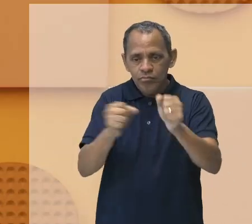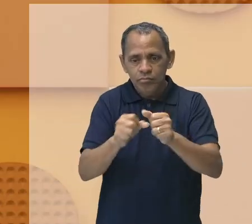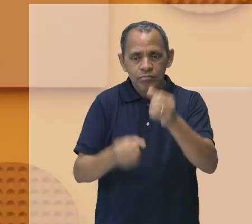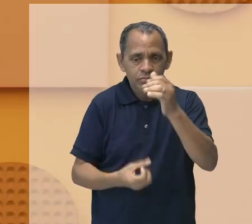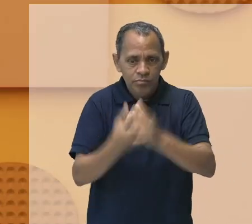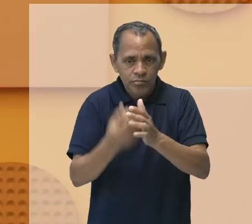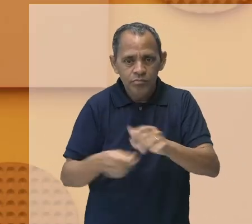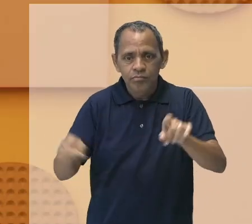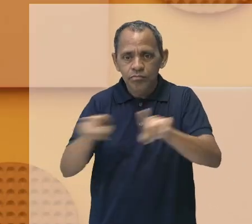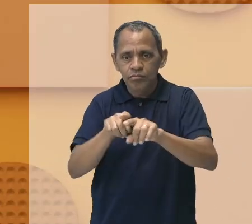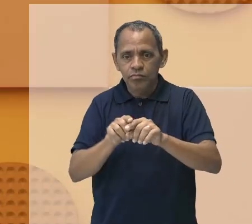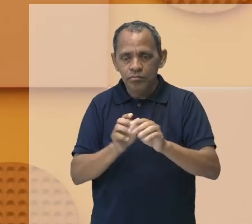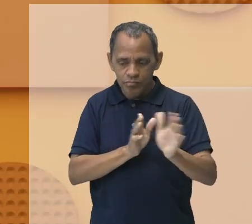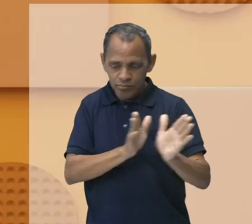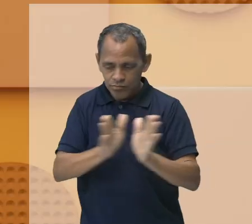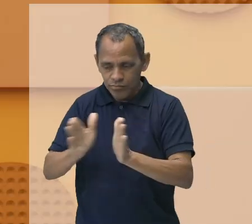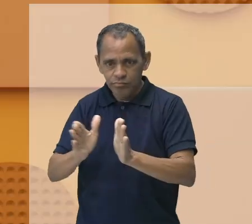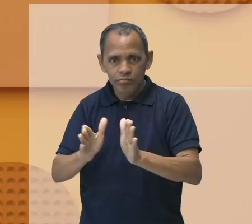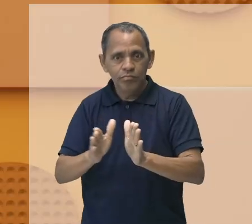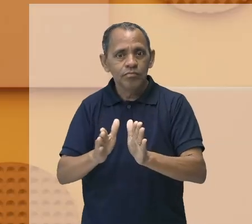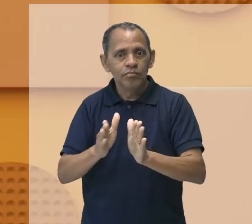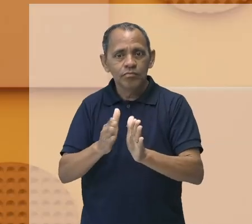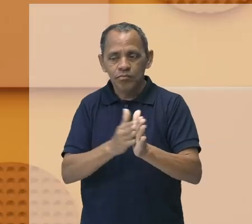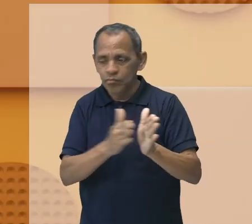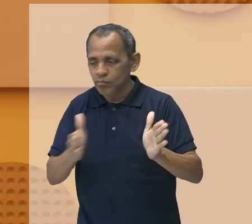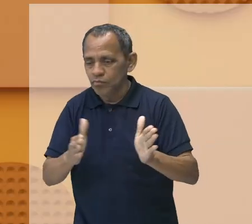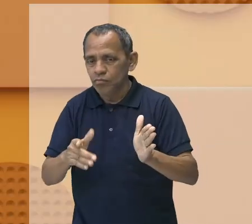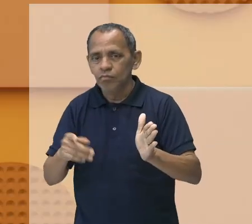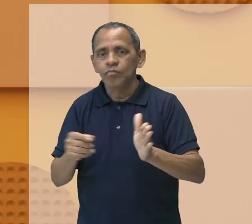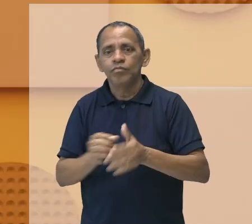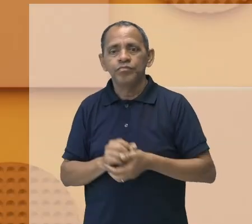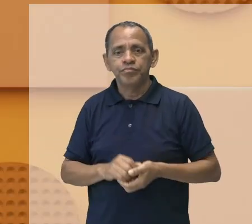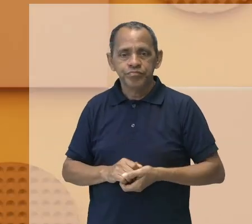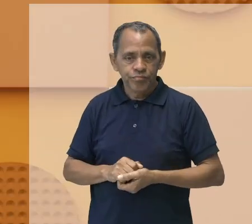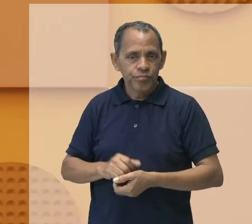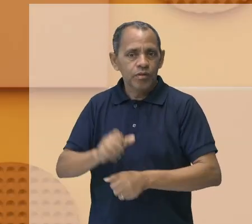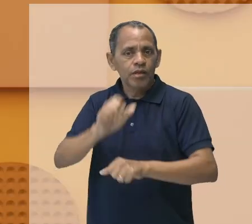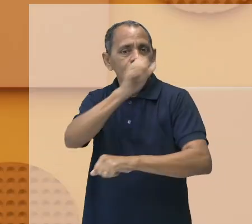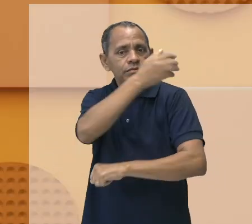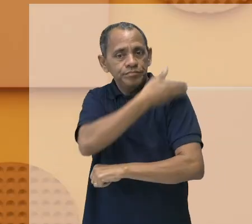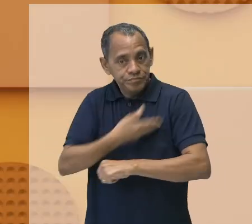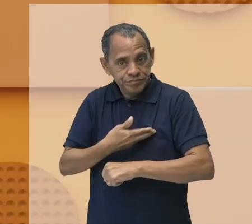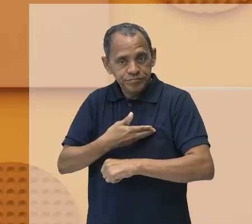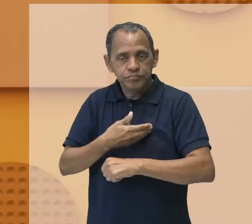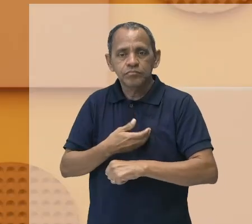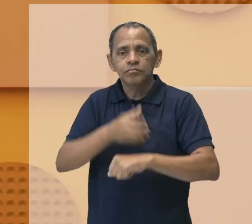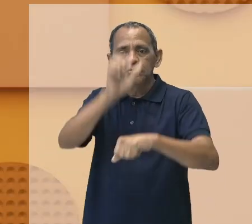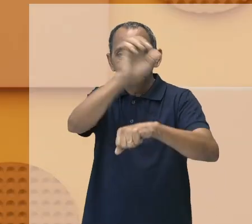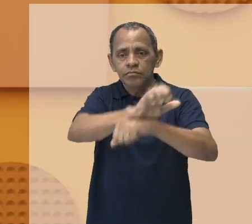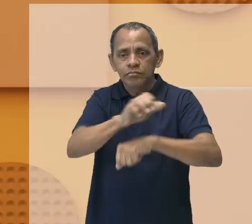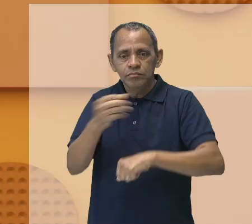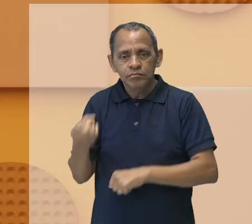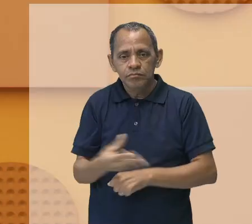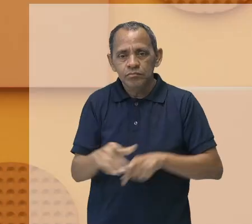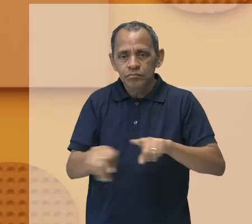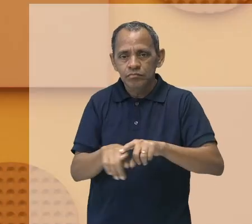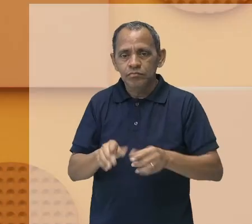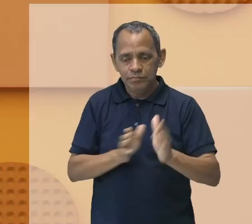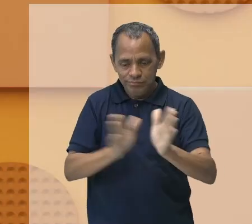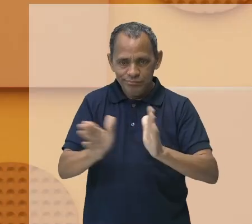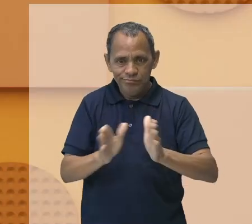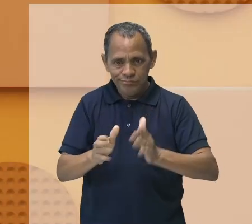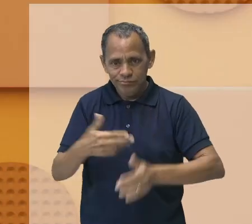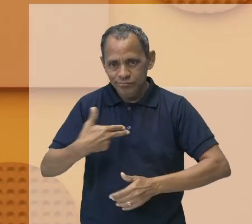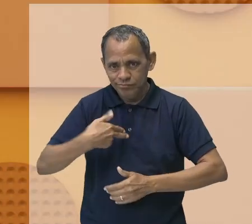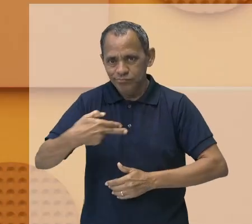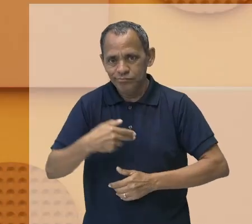permanecer no poder e instituir uma outra fase do seu governo, que é justamente o Estado Novo, o período onde